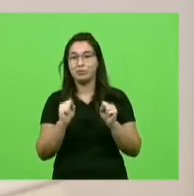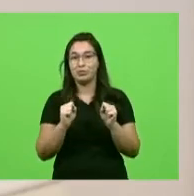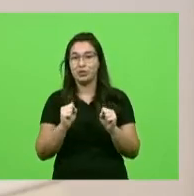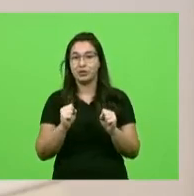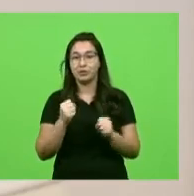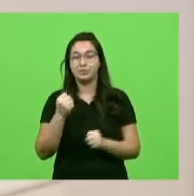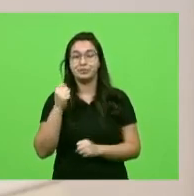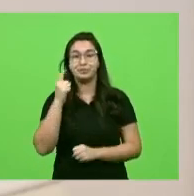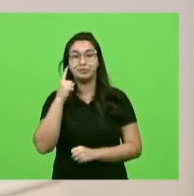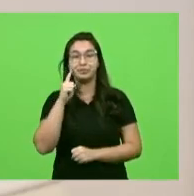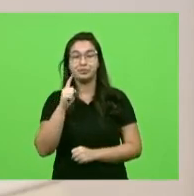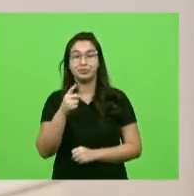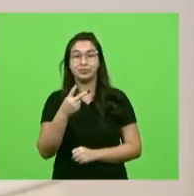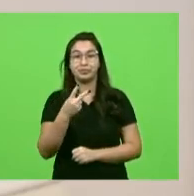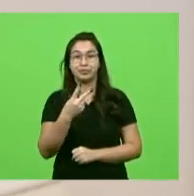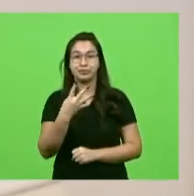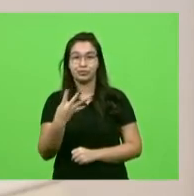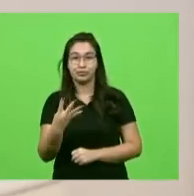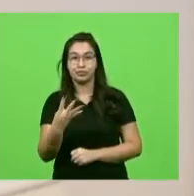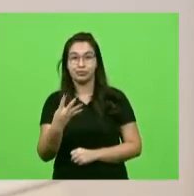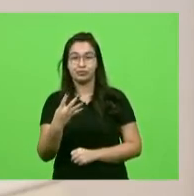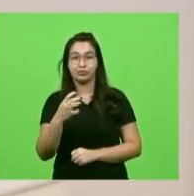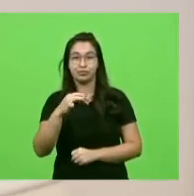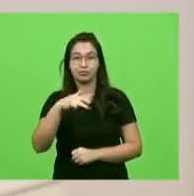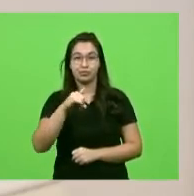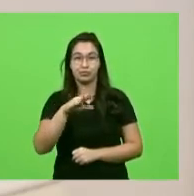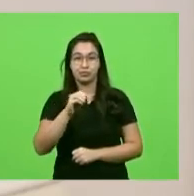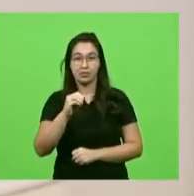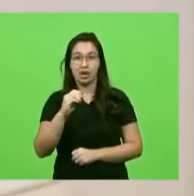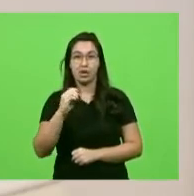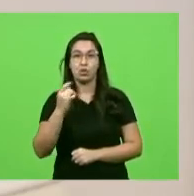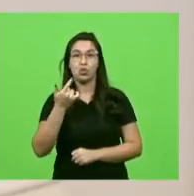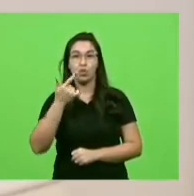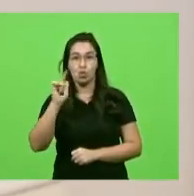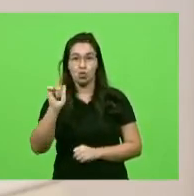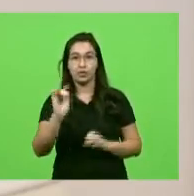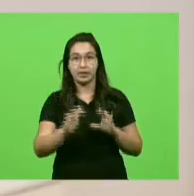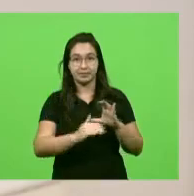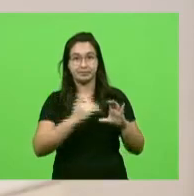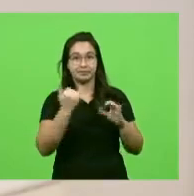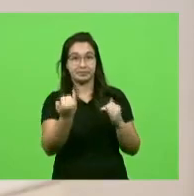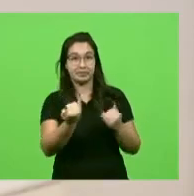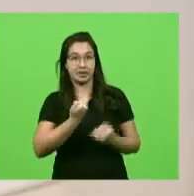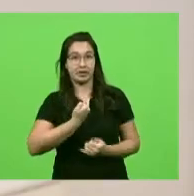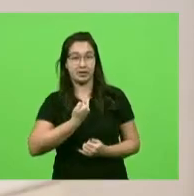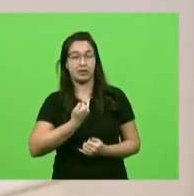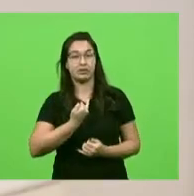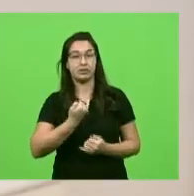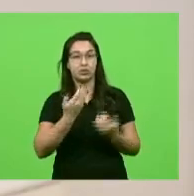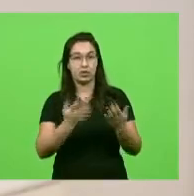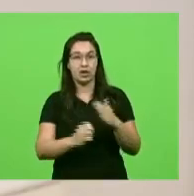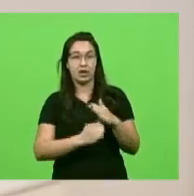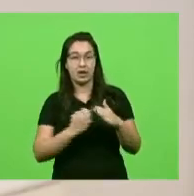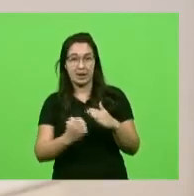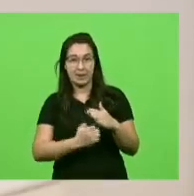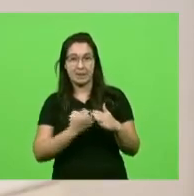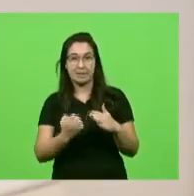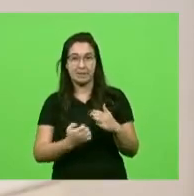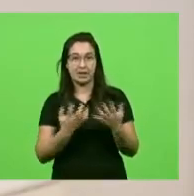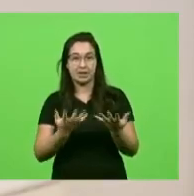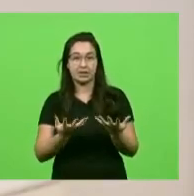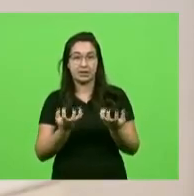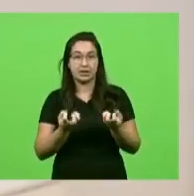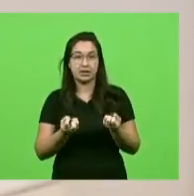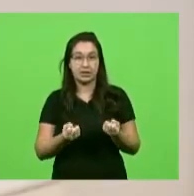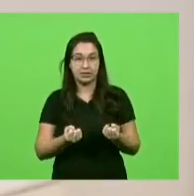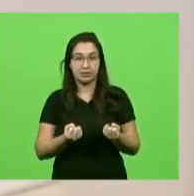24/4/2020, foi recebida então a segunda contranotificação, por meio da qual a contratada informou o suposto cronograma de despacho